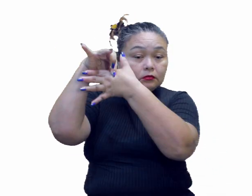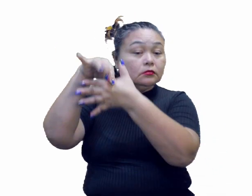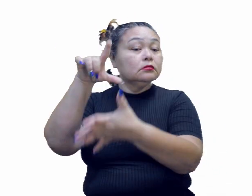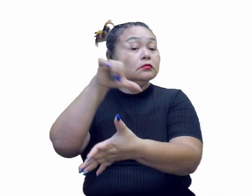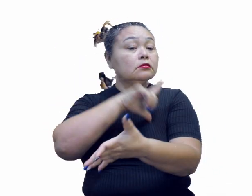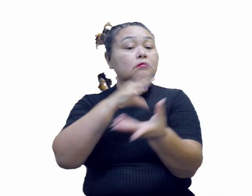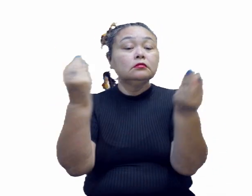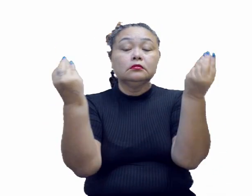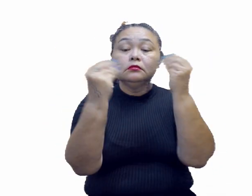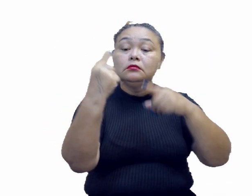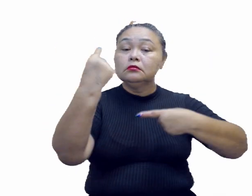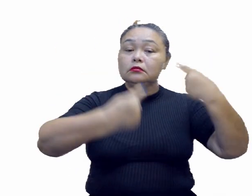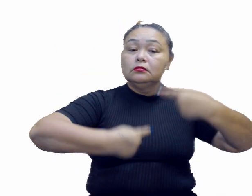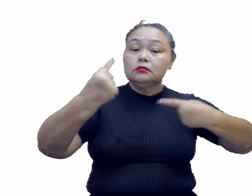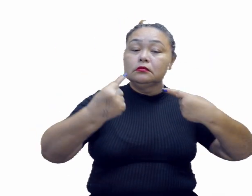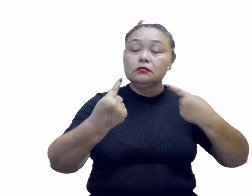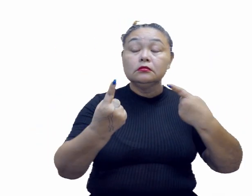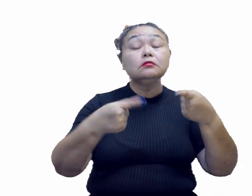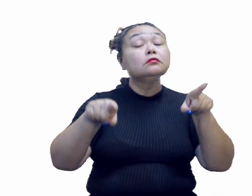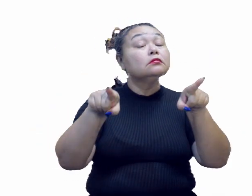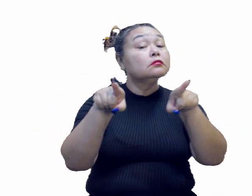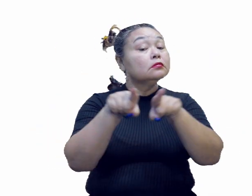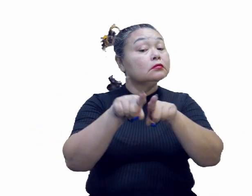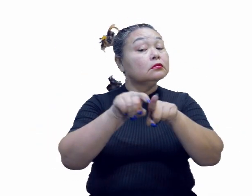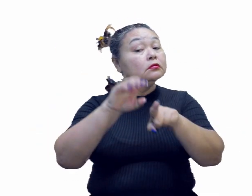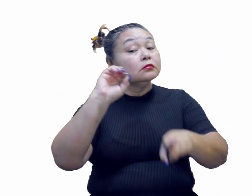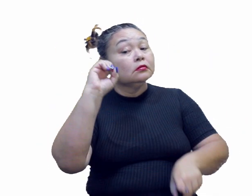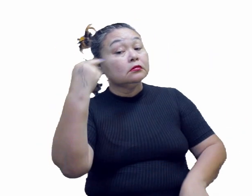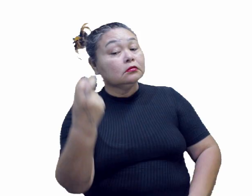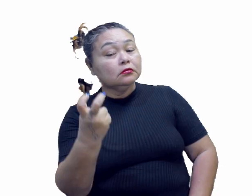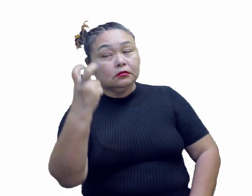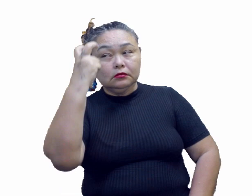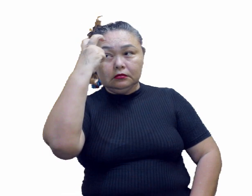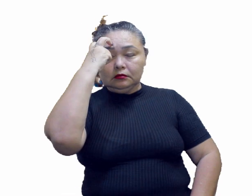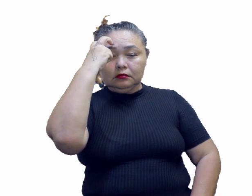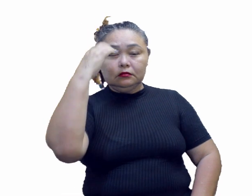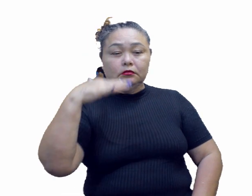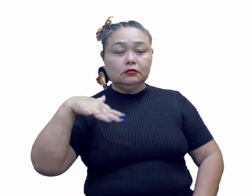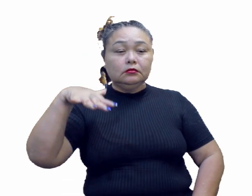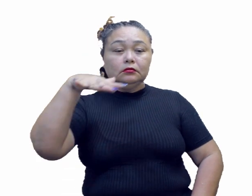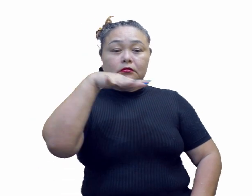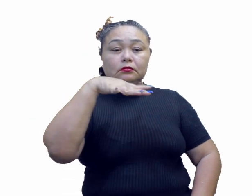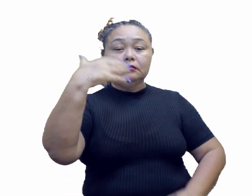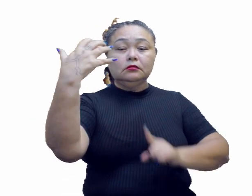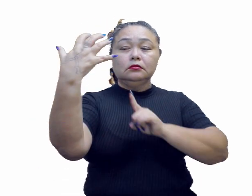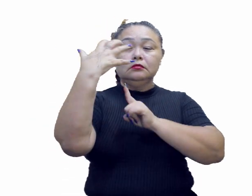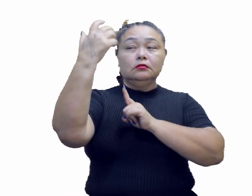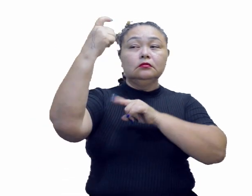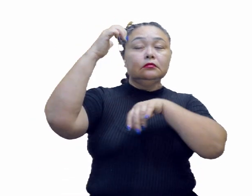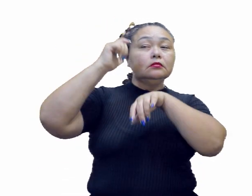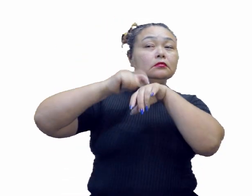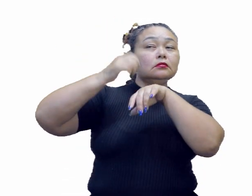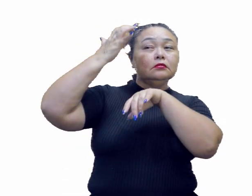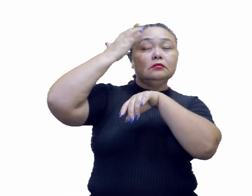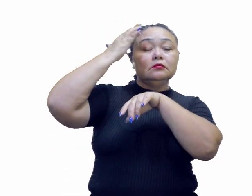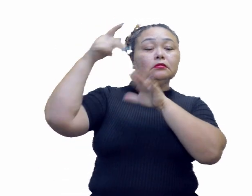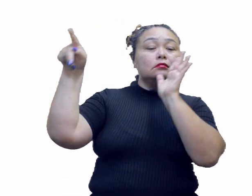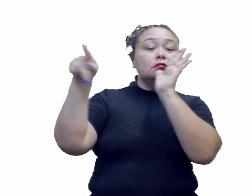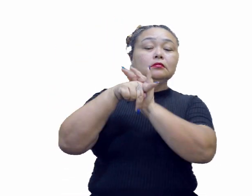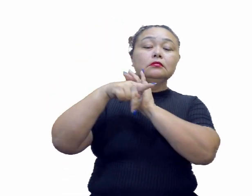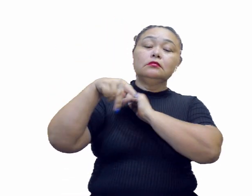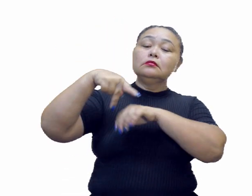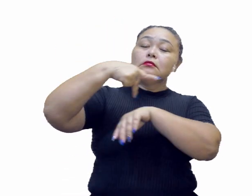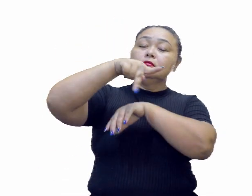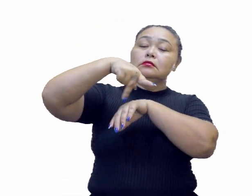tinham formação política ou intelectual e estavam influenciados por ideias